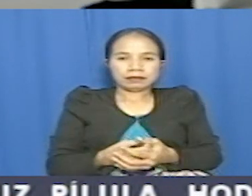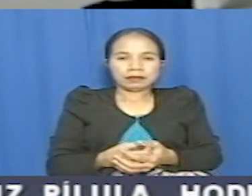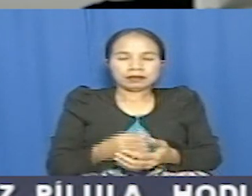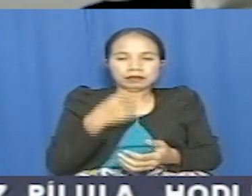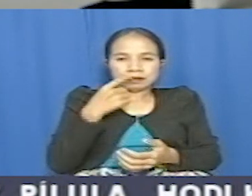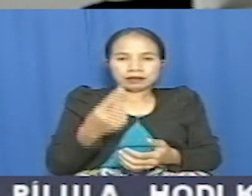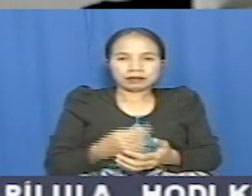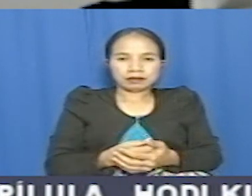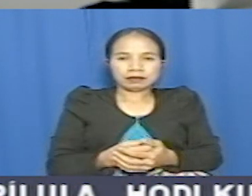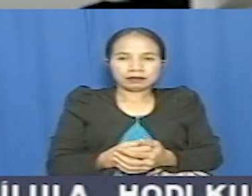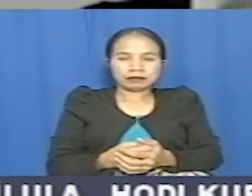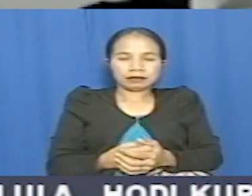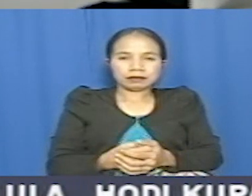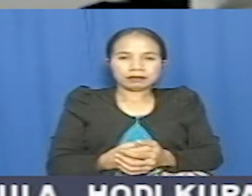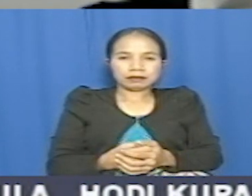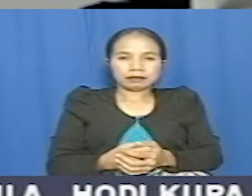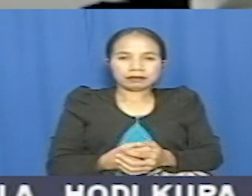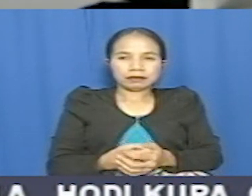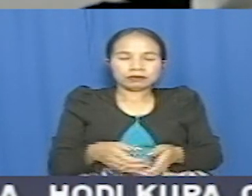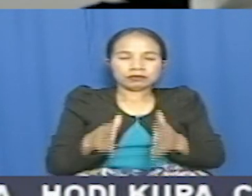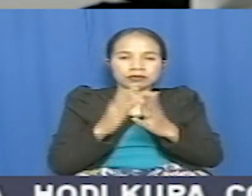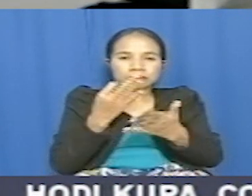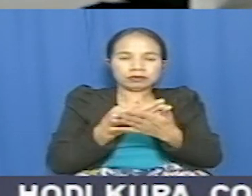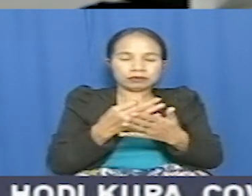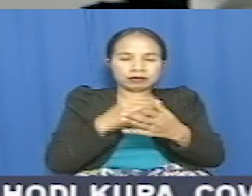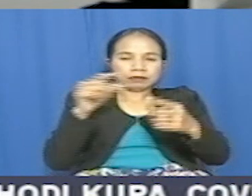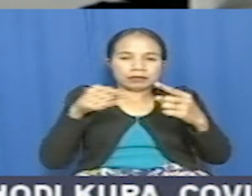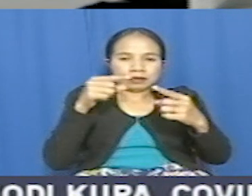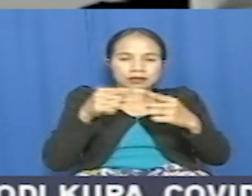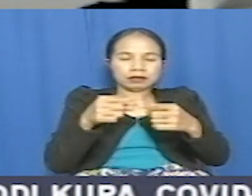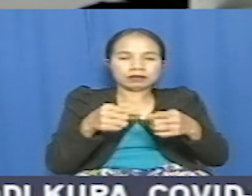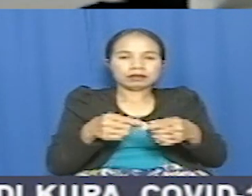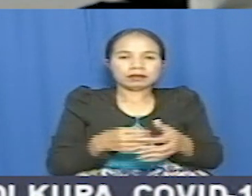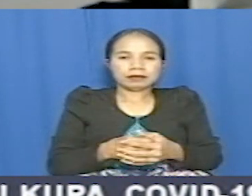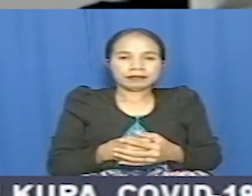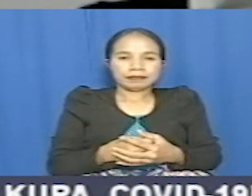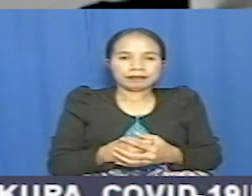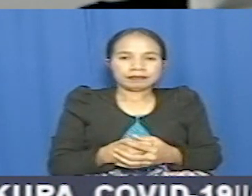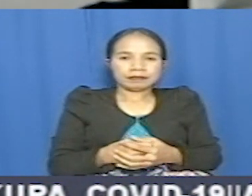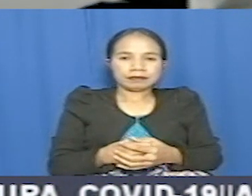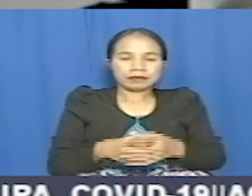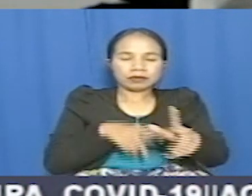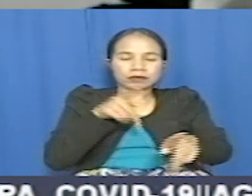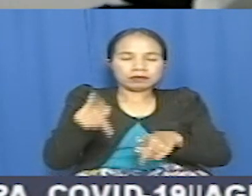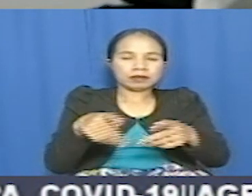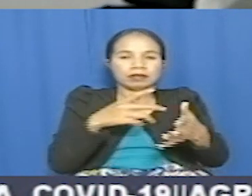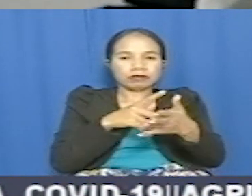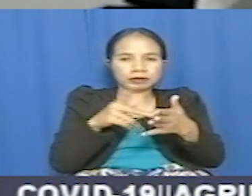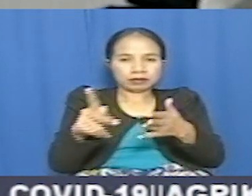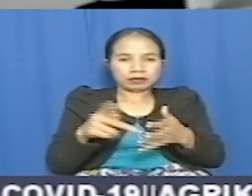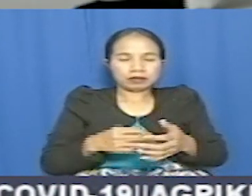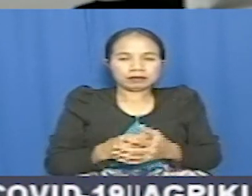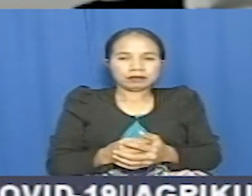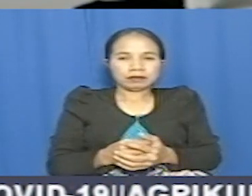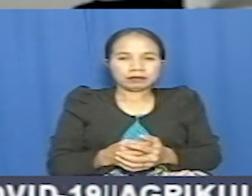ka membros PNTL será de um suosan, banheira será de infração, um suosan diretamente para a comunidade será do selo e adal, nem lei lá